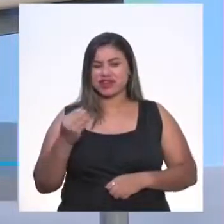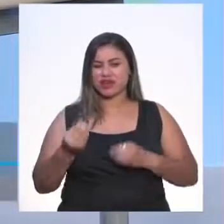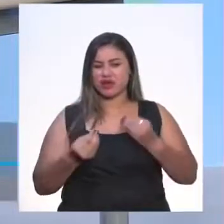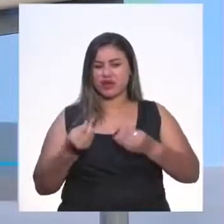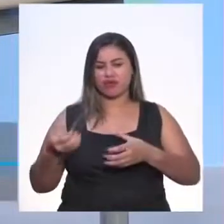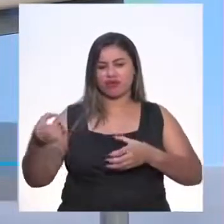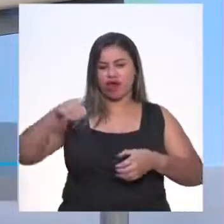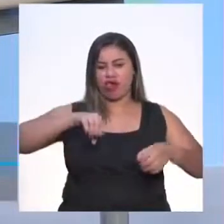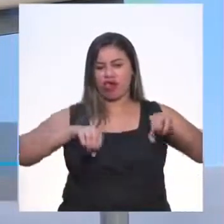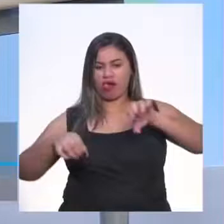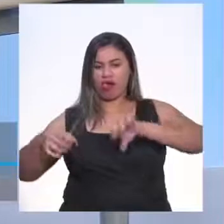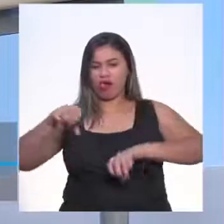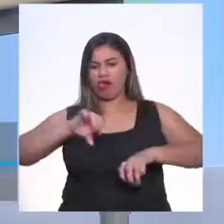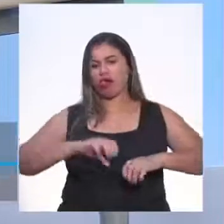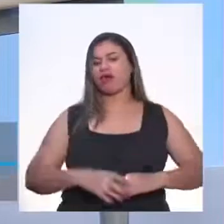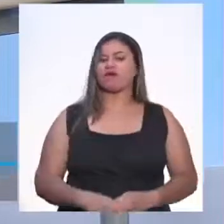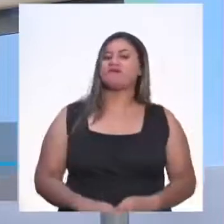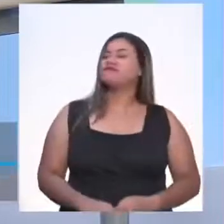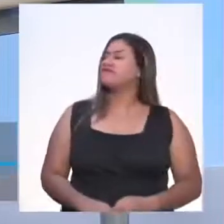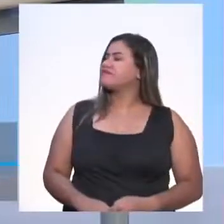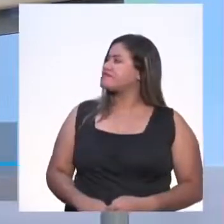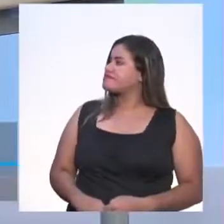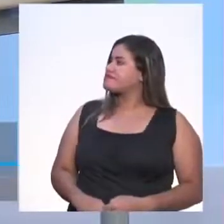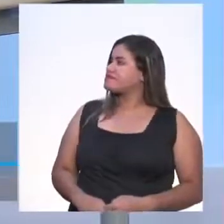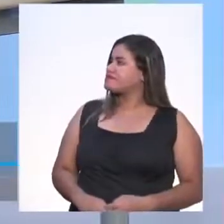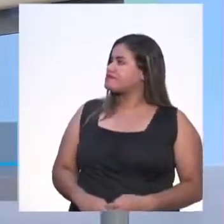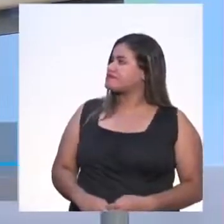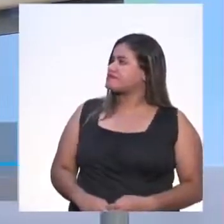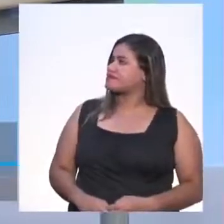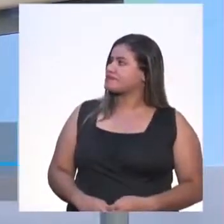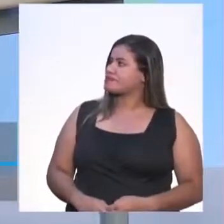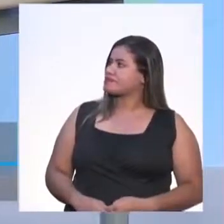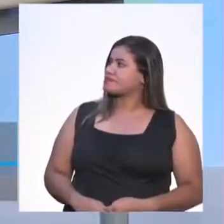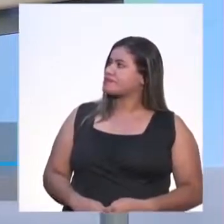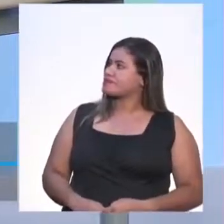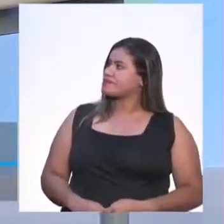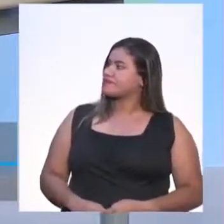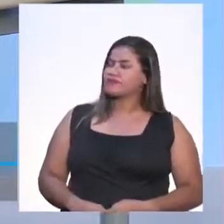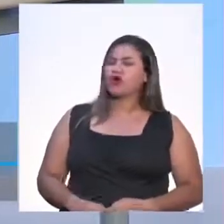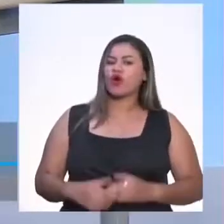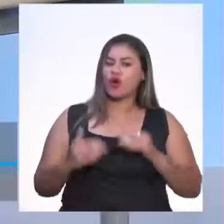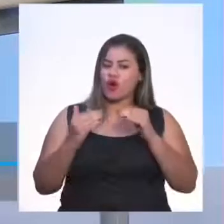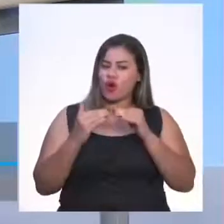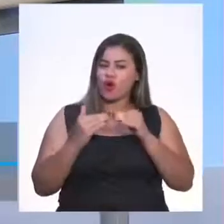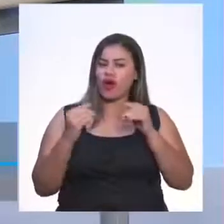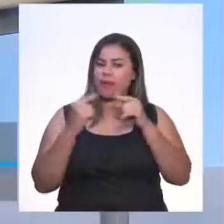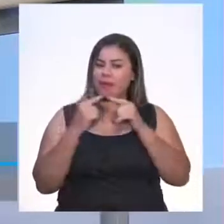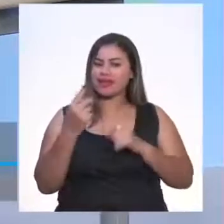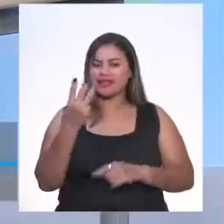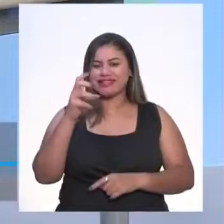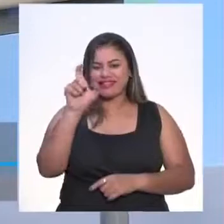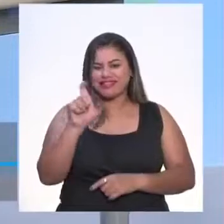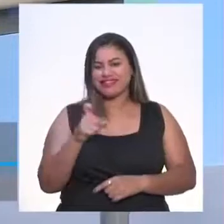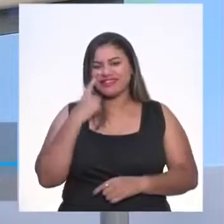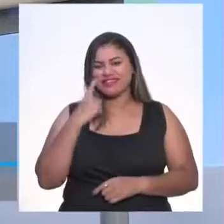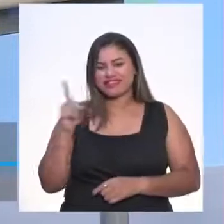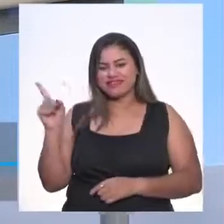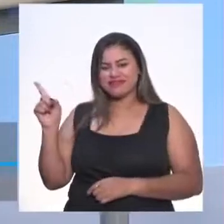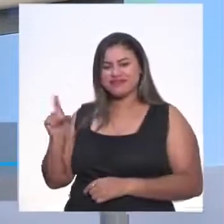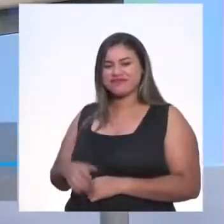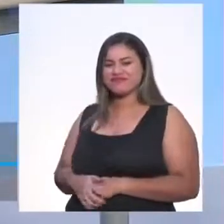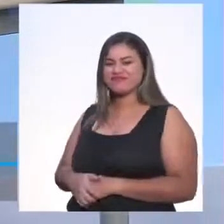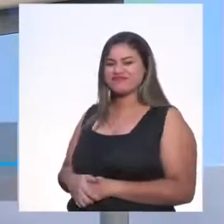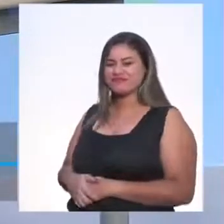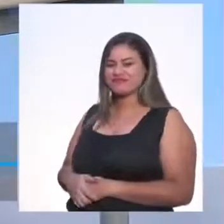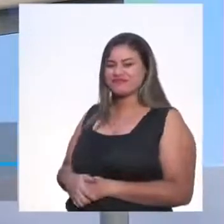Ó. Coloco em uma só. Junto aqui, ó. Concorda que eu tenho 3x aqui, ó? Eu juntei aqui